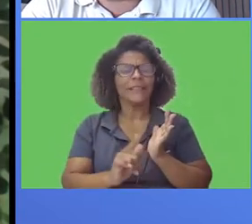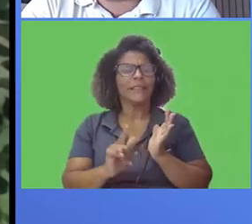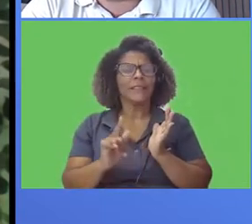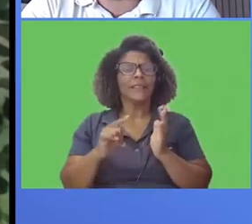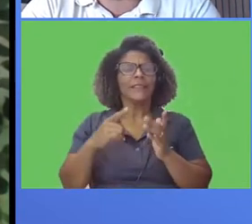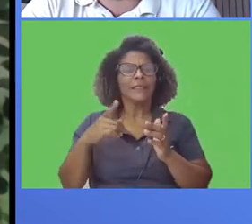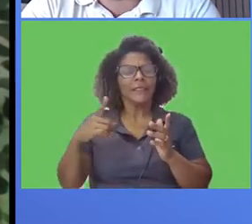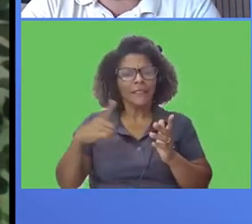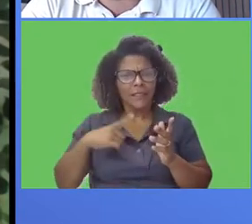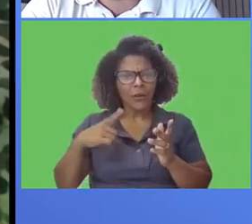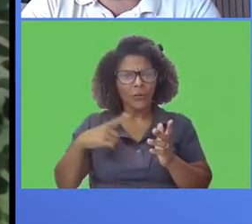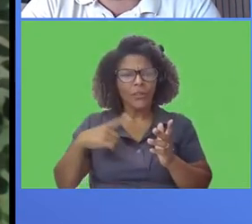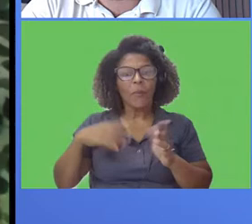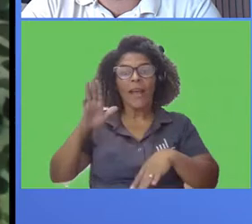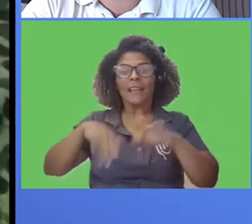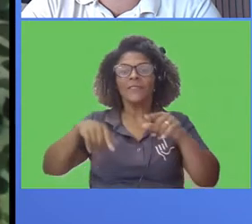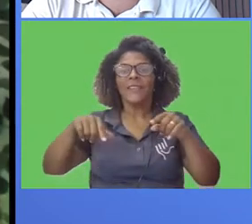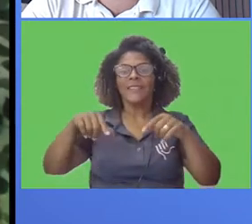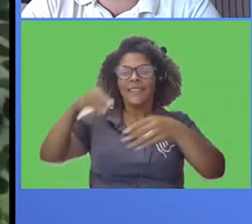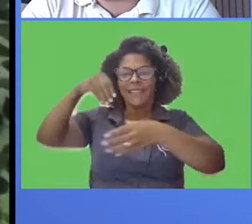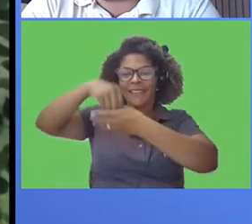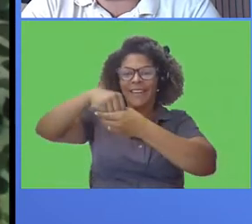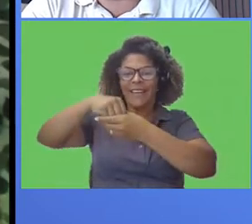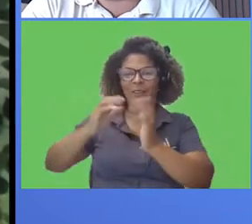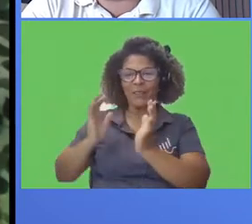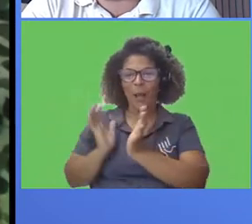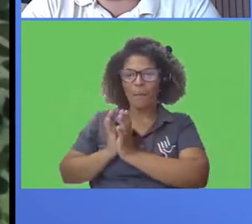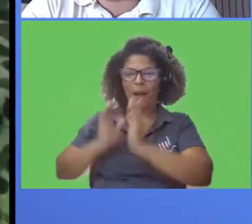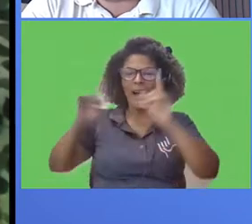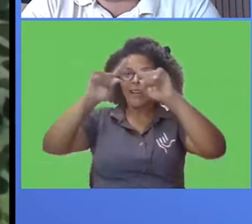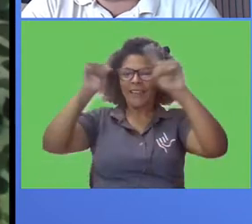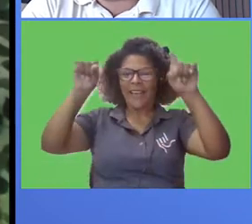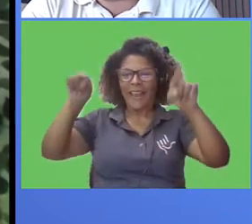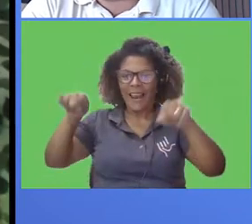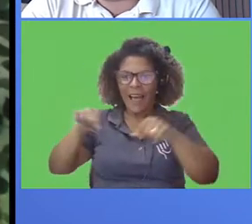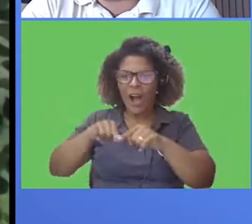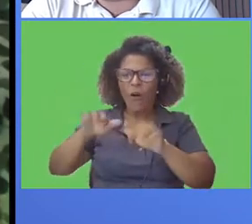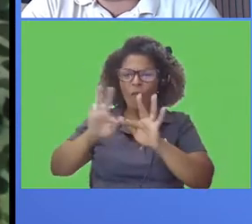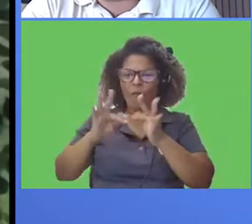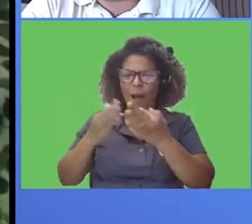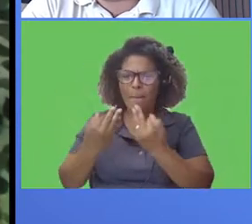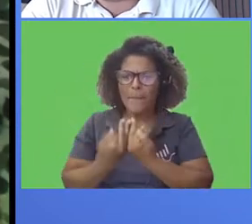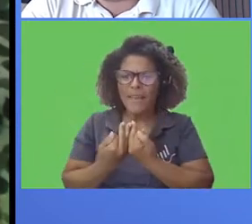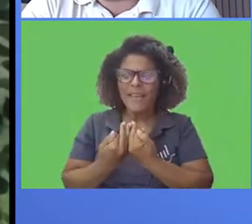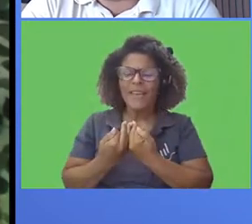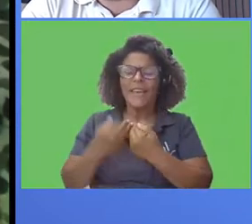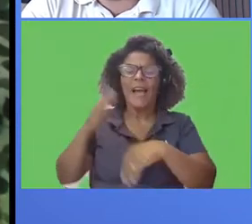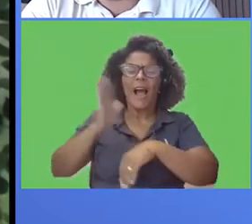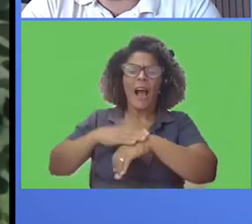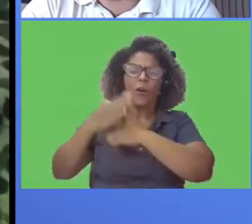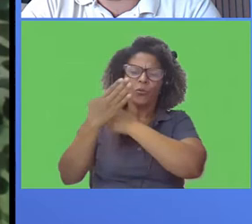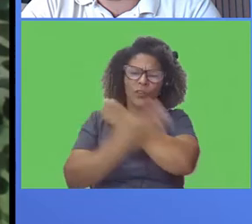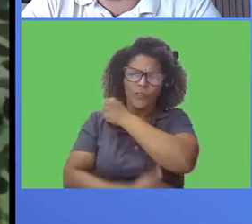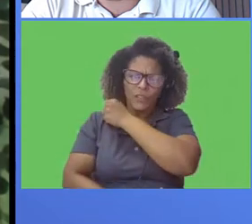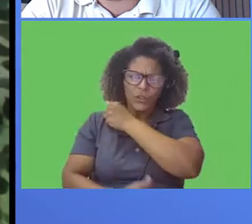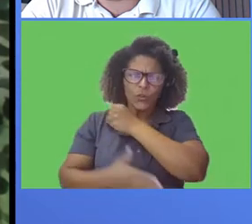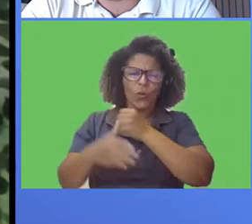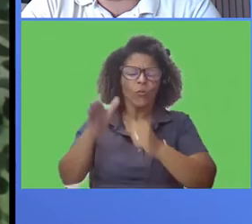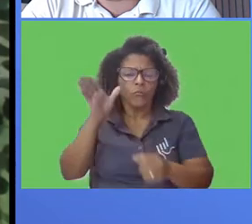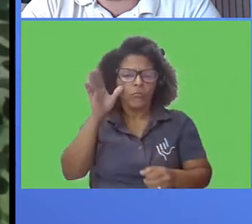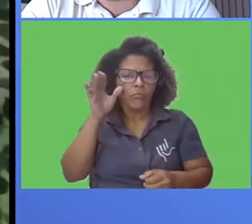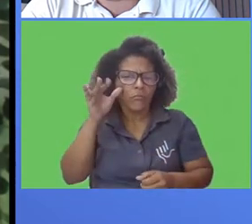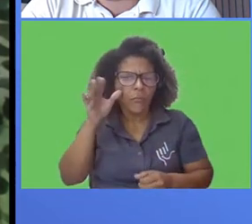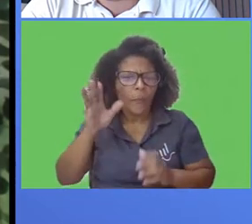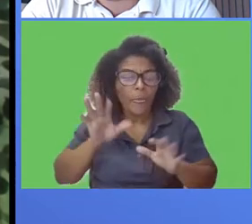tem um telão na APAE e tem famílias, autodefensores, usuários que estão te escutando, eles fizeram todo